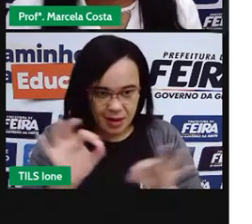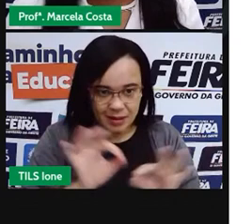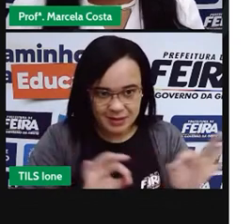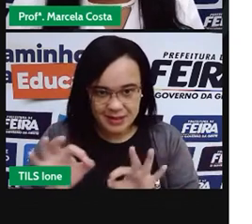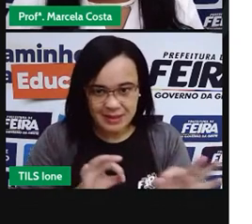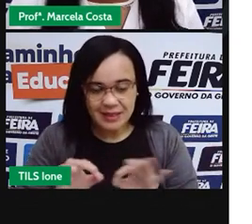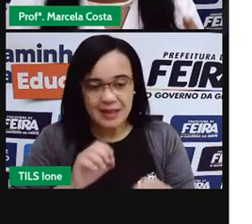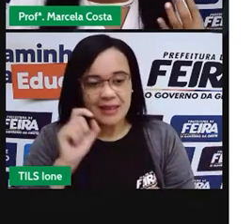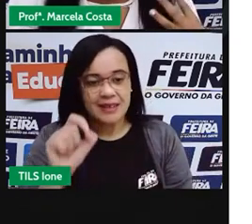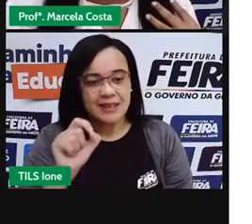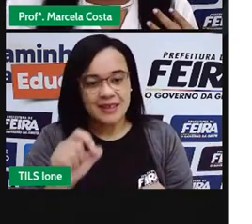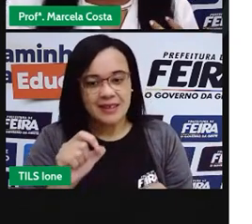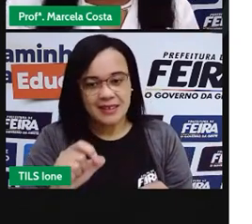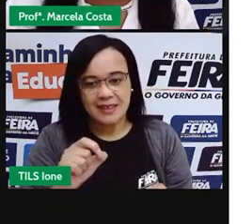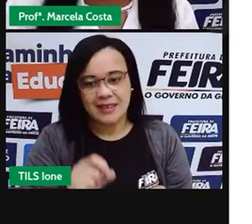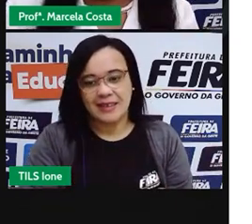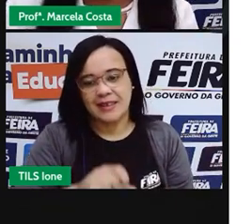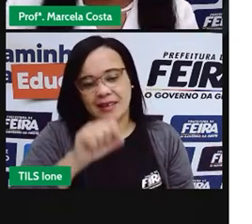para